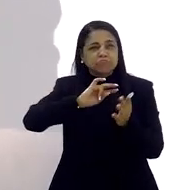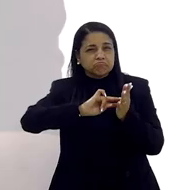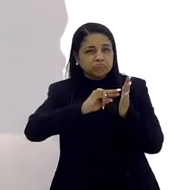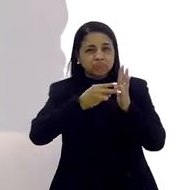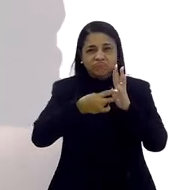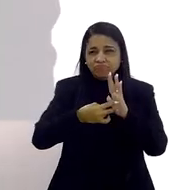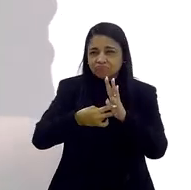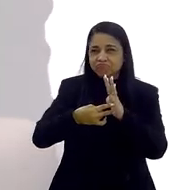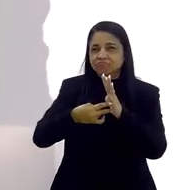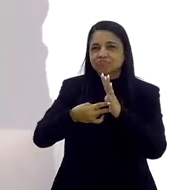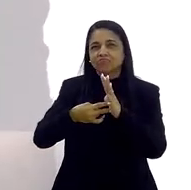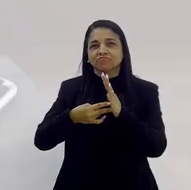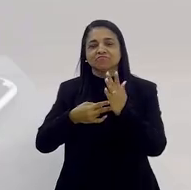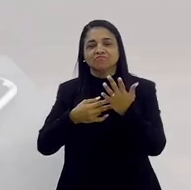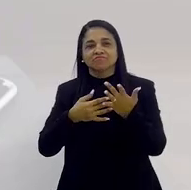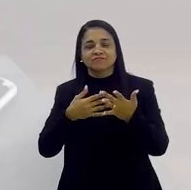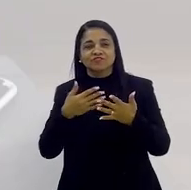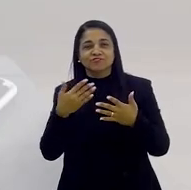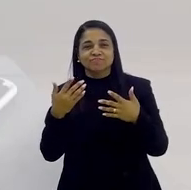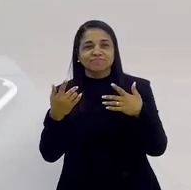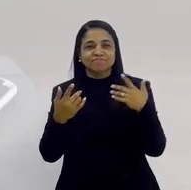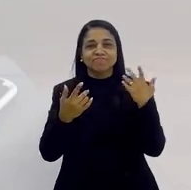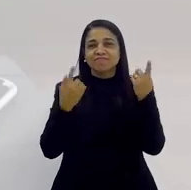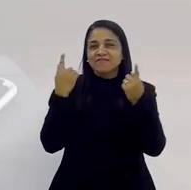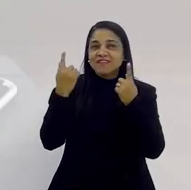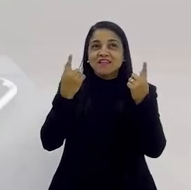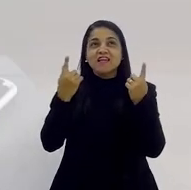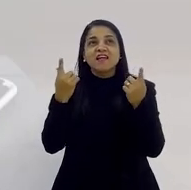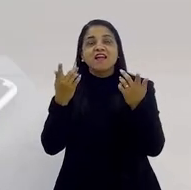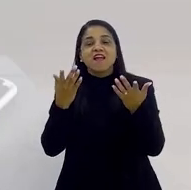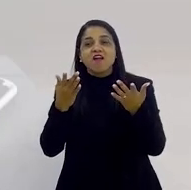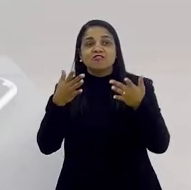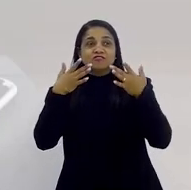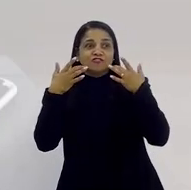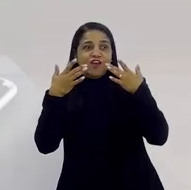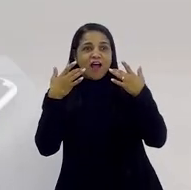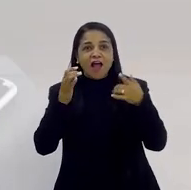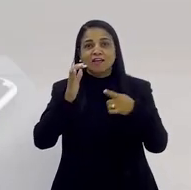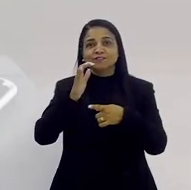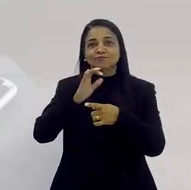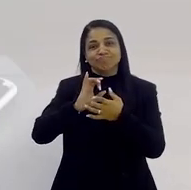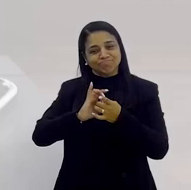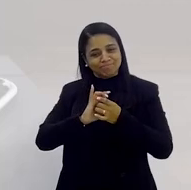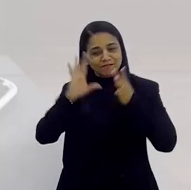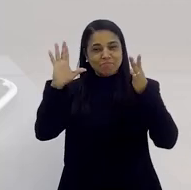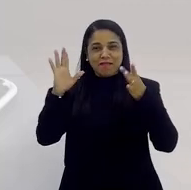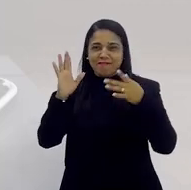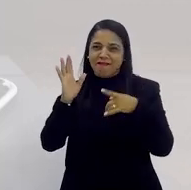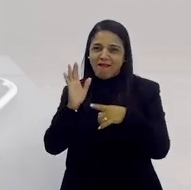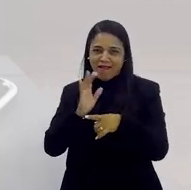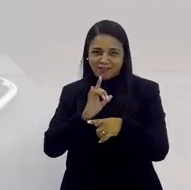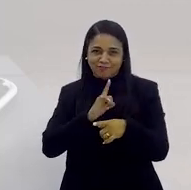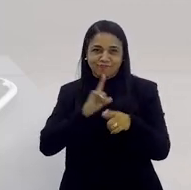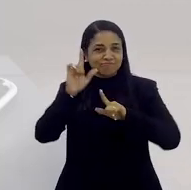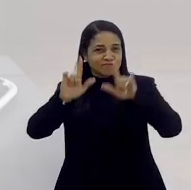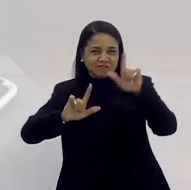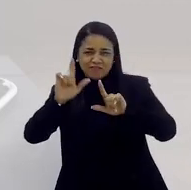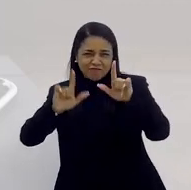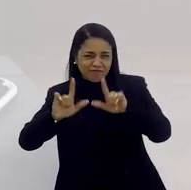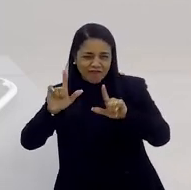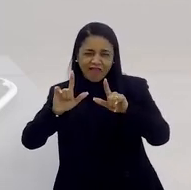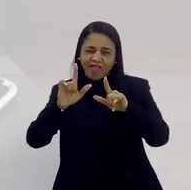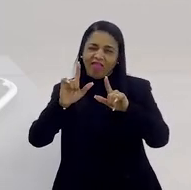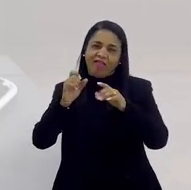mais de entretenimento ele precisa essa liberdade que não dá ao cinema né TV muito menos né